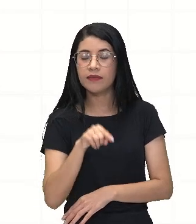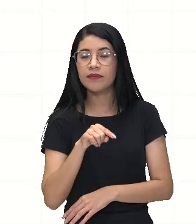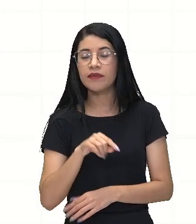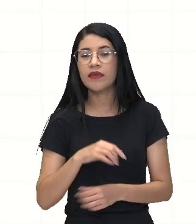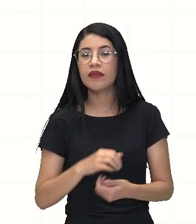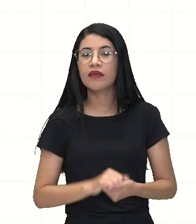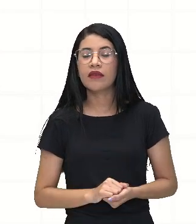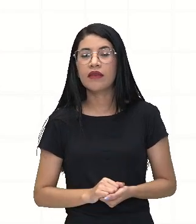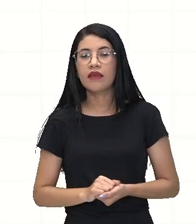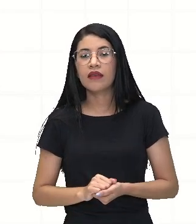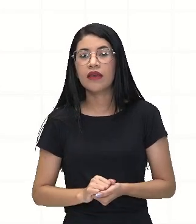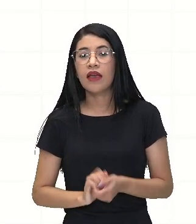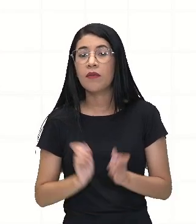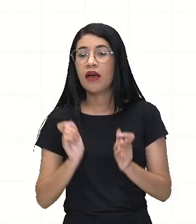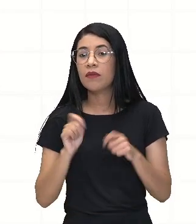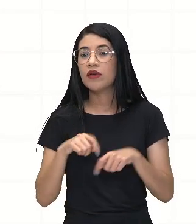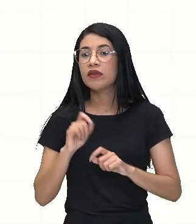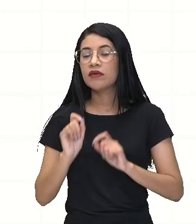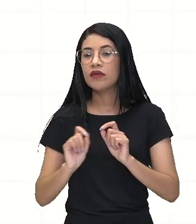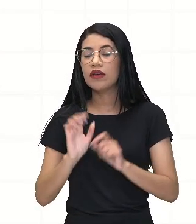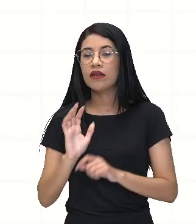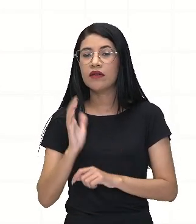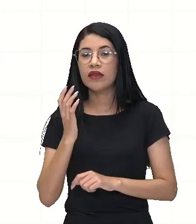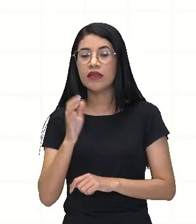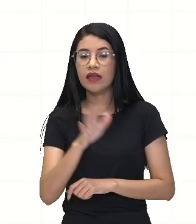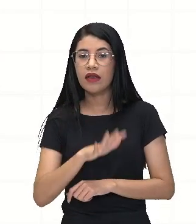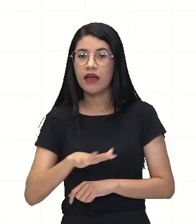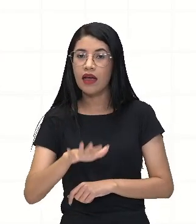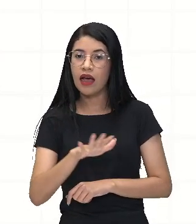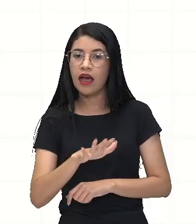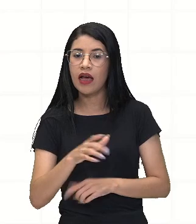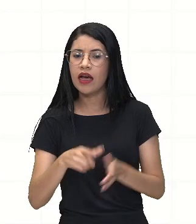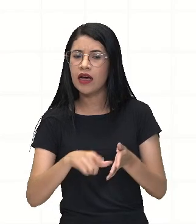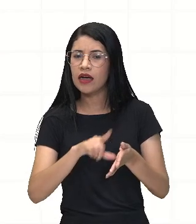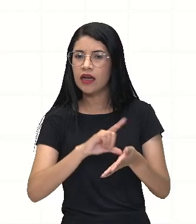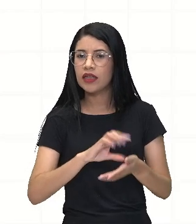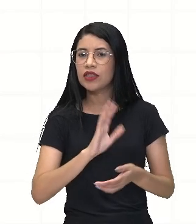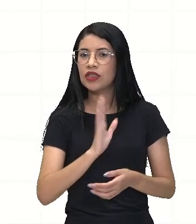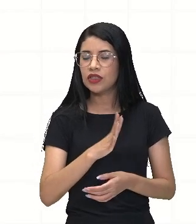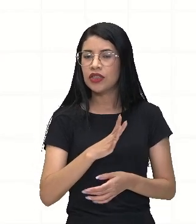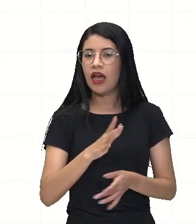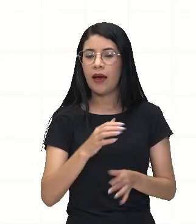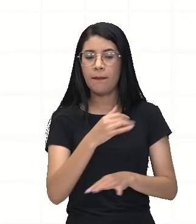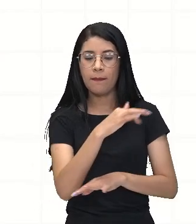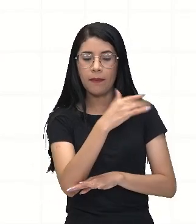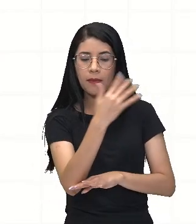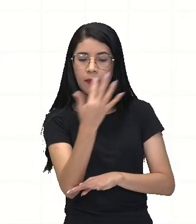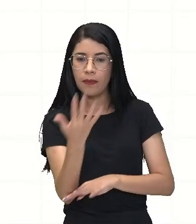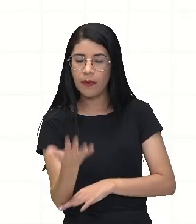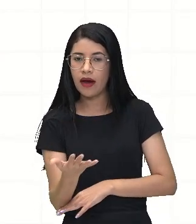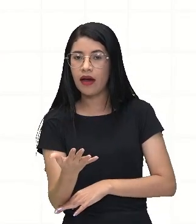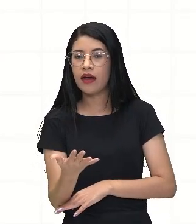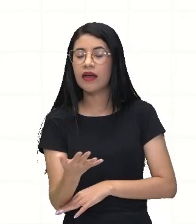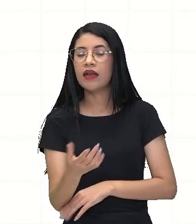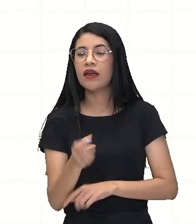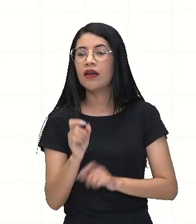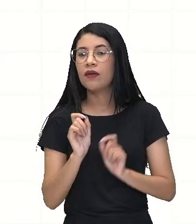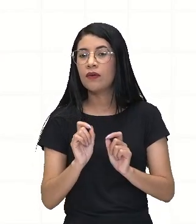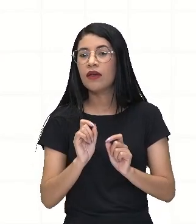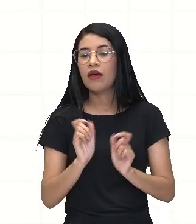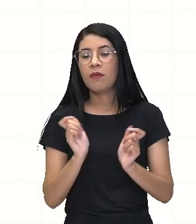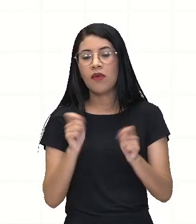algum tempo para que essa área que já foi anteriormente desmatada, para que ela pudesse